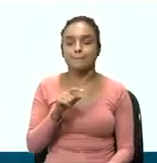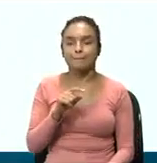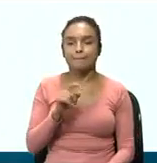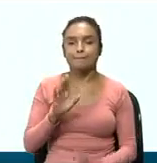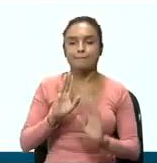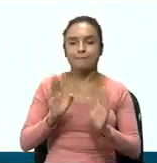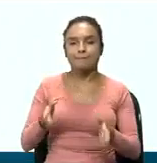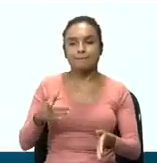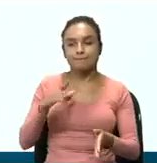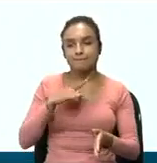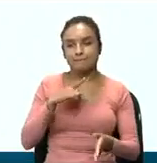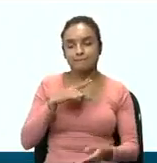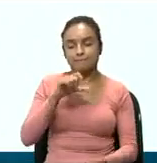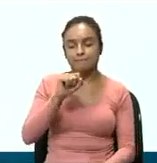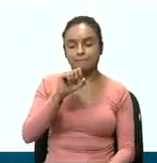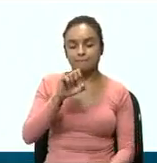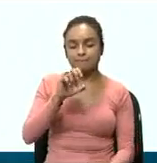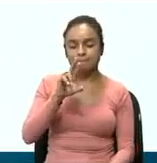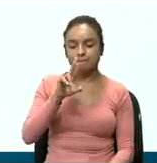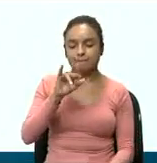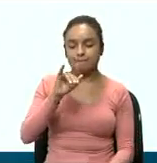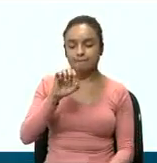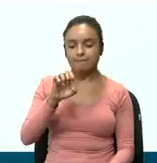nós temos uma série